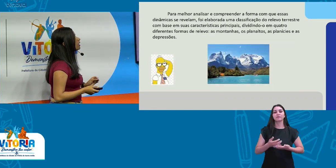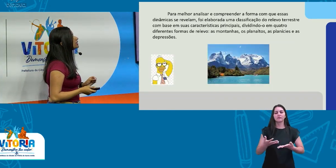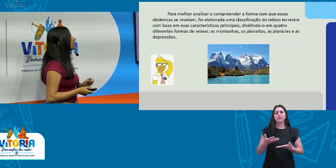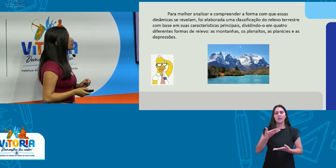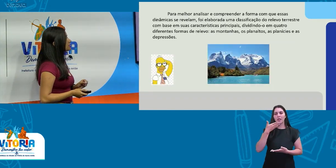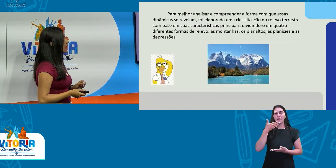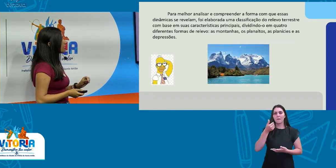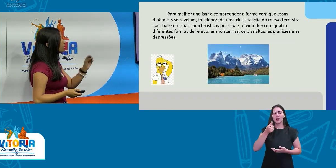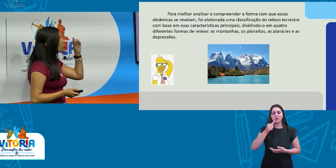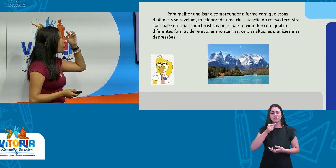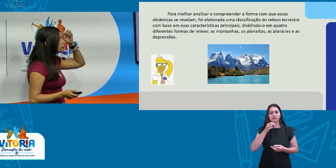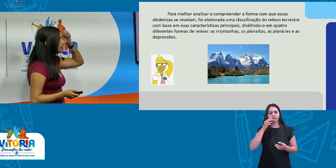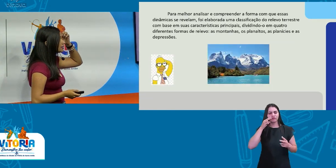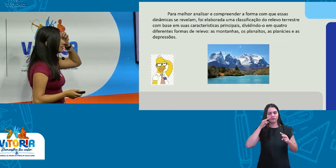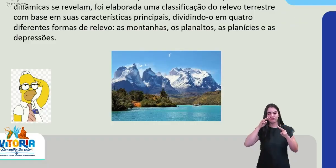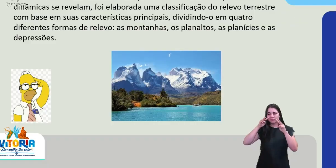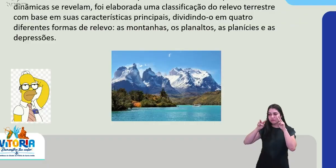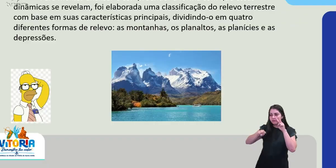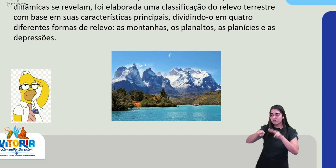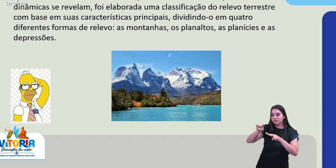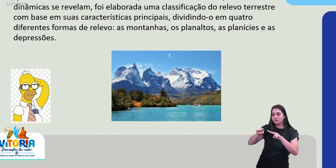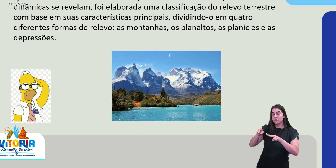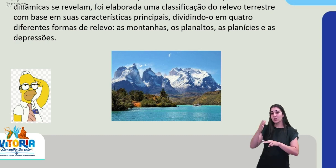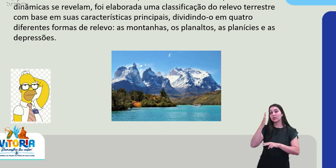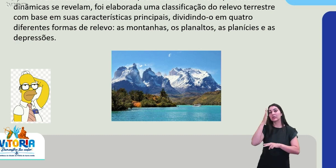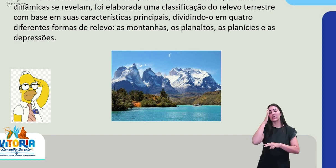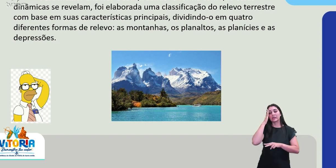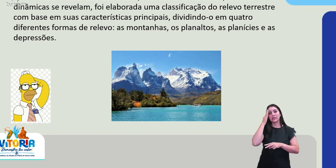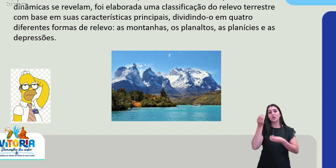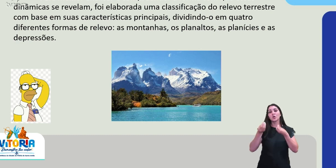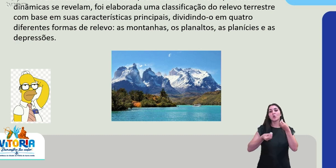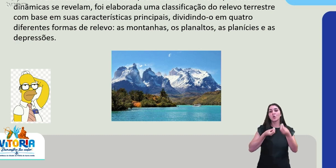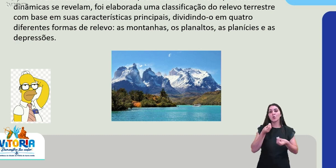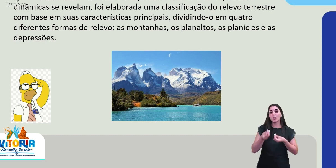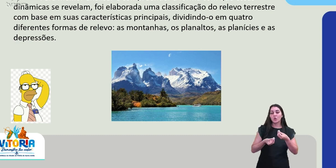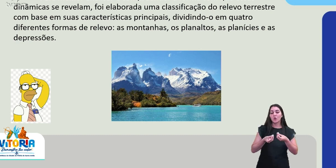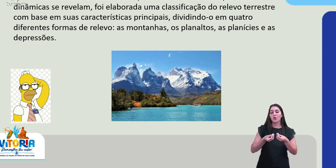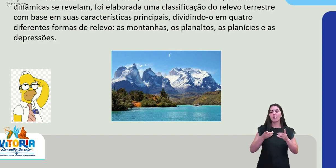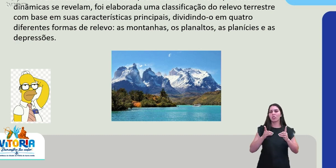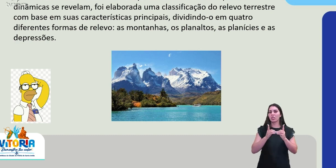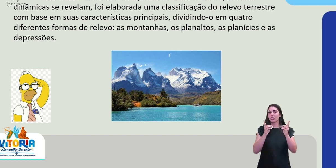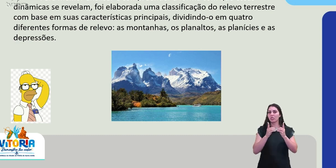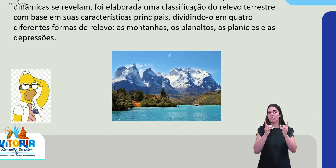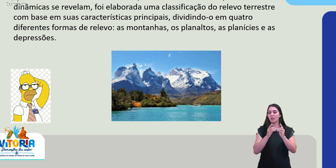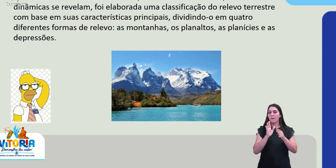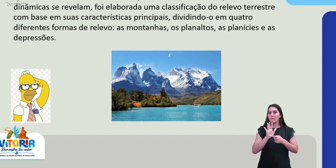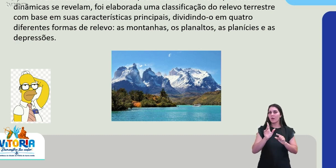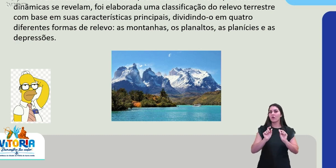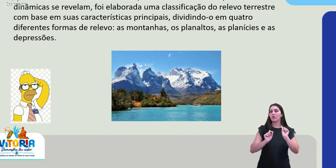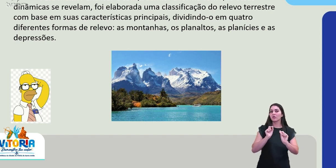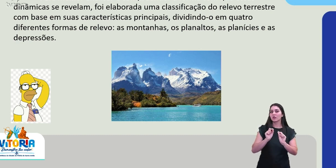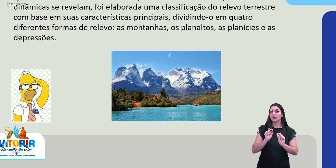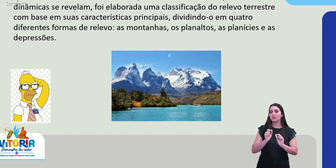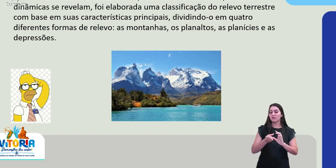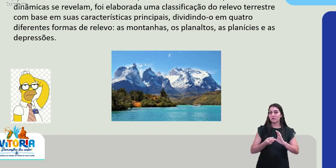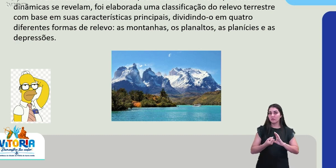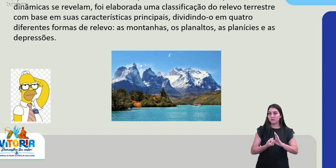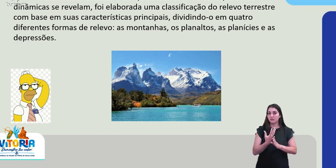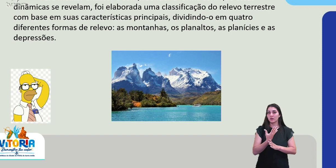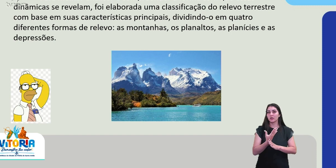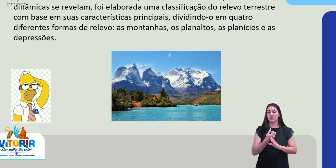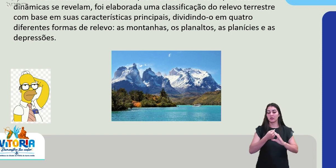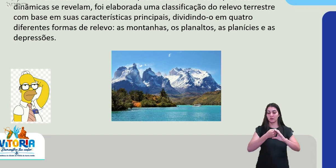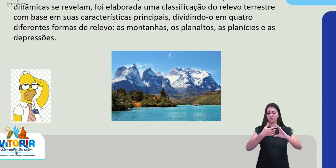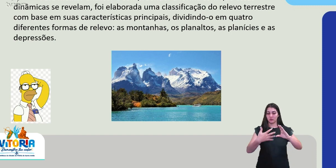Para melhor analisar e compreender a forma com que essas dinâmicas se revelam, foi elaborada uma